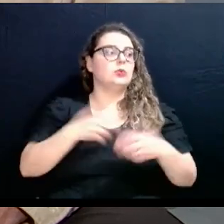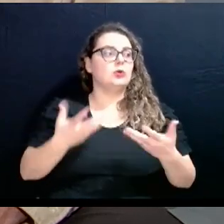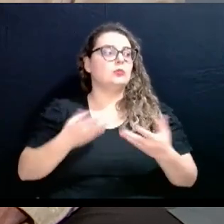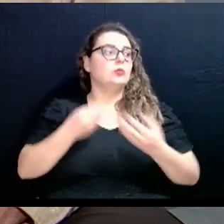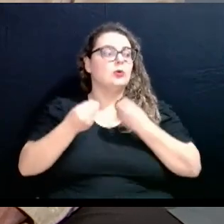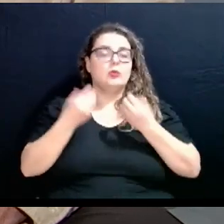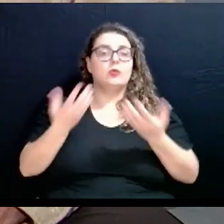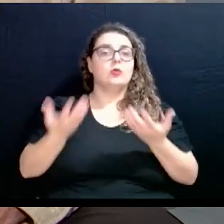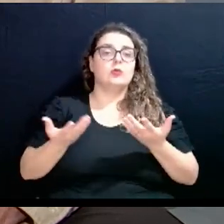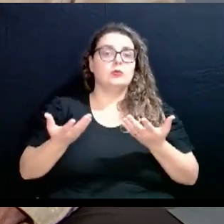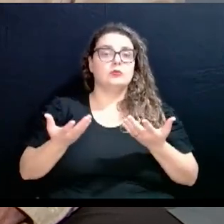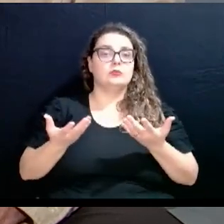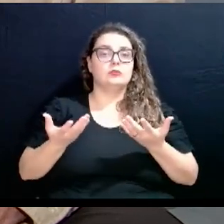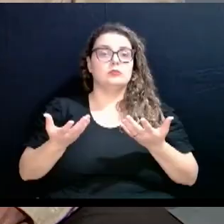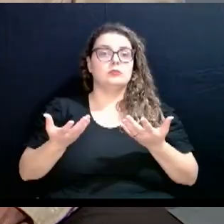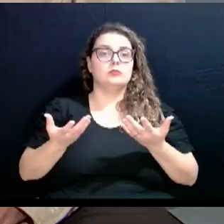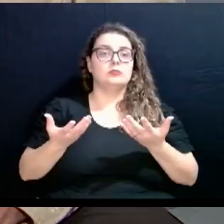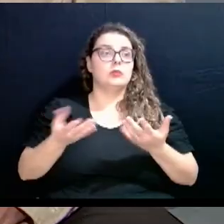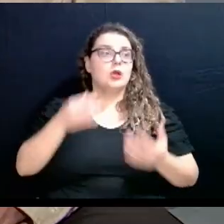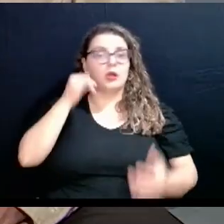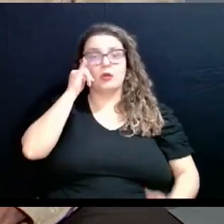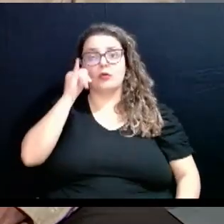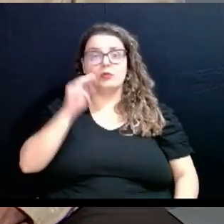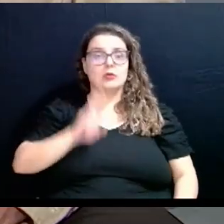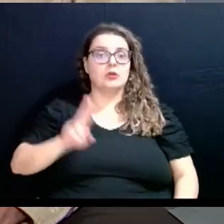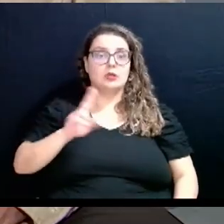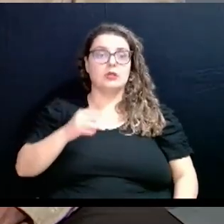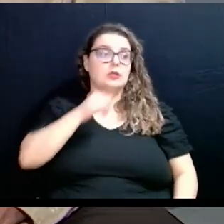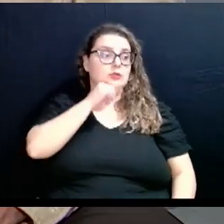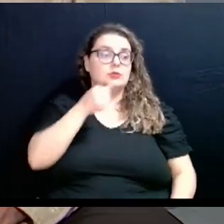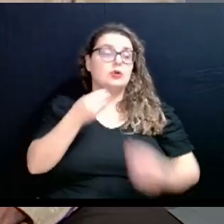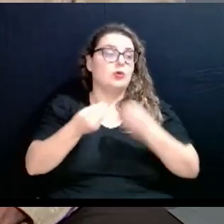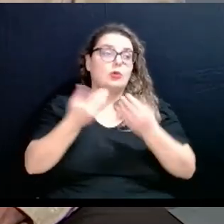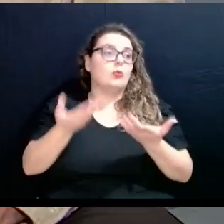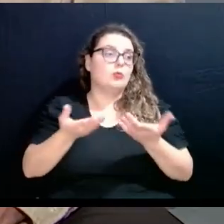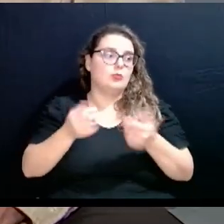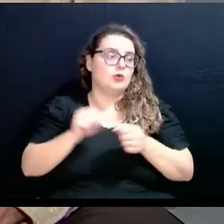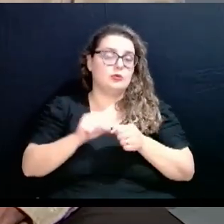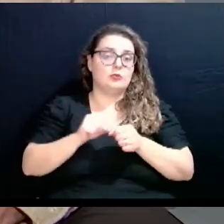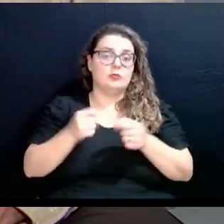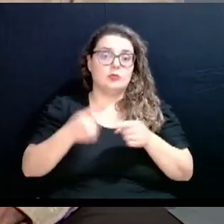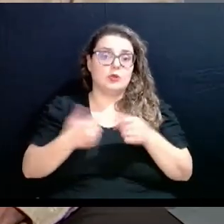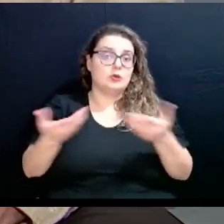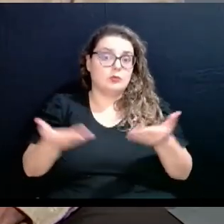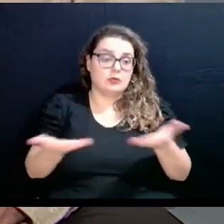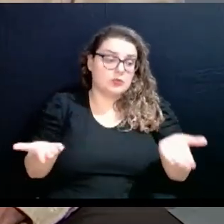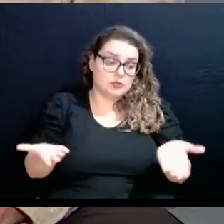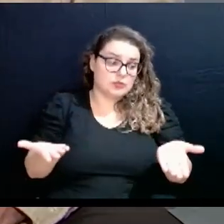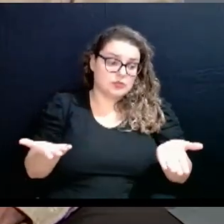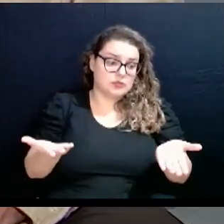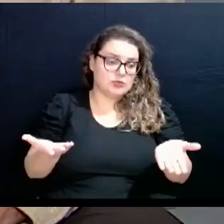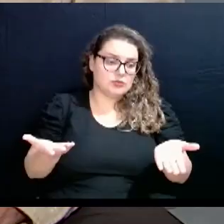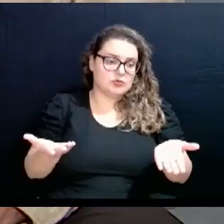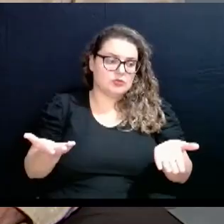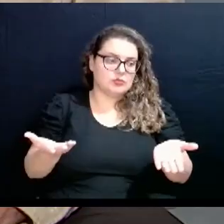orçamento nesse cenário? Como que tem que evitar de usar energia elétrica? Como que é? Porque hoje no